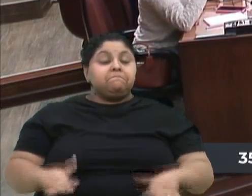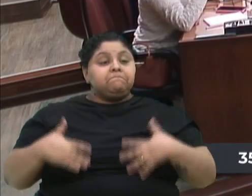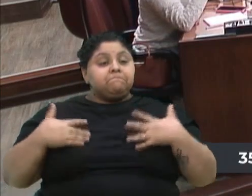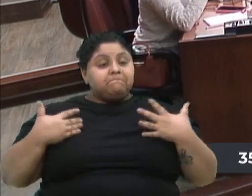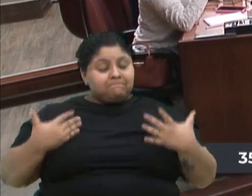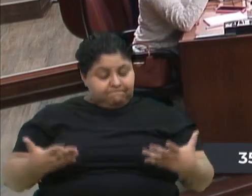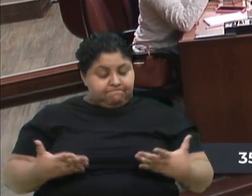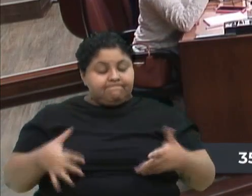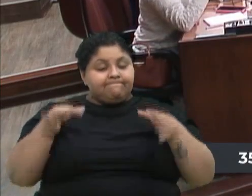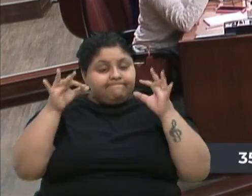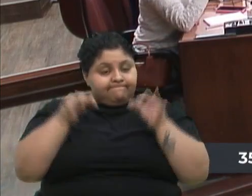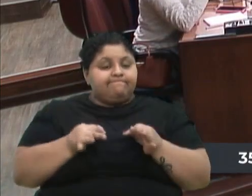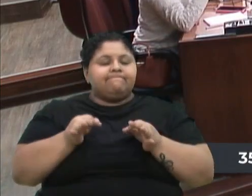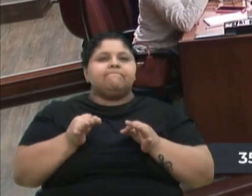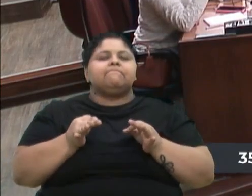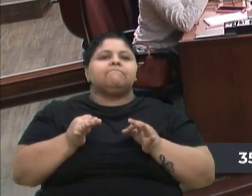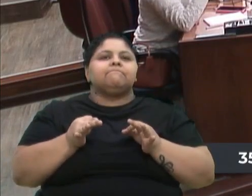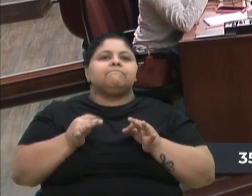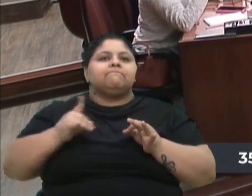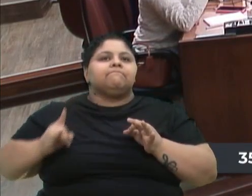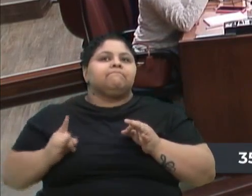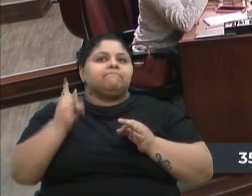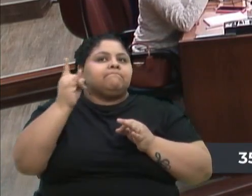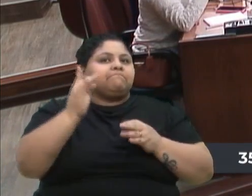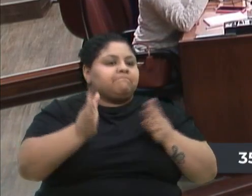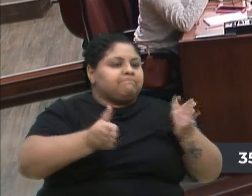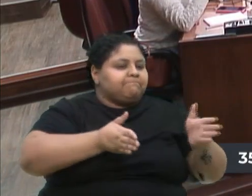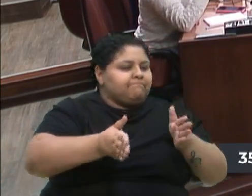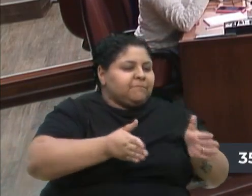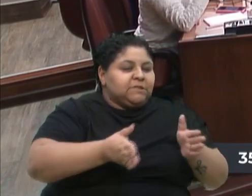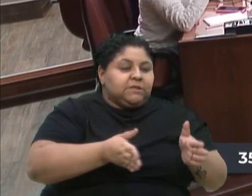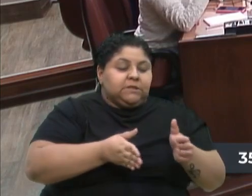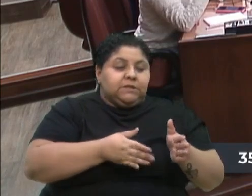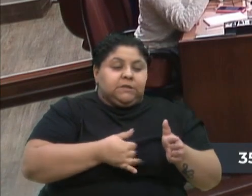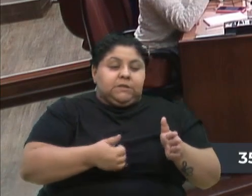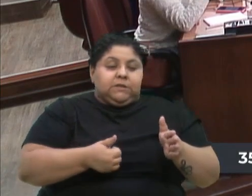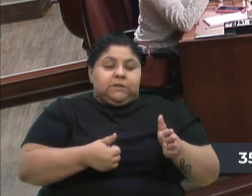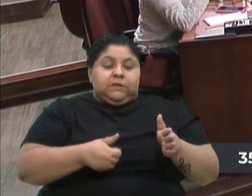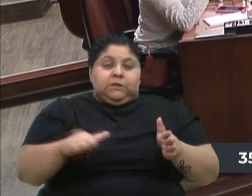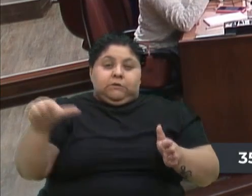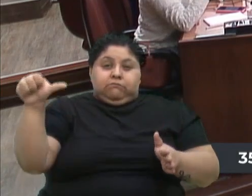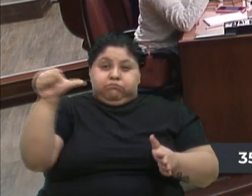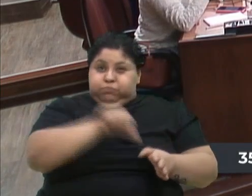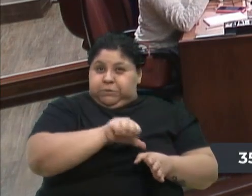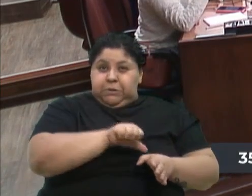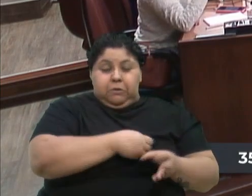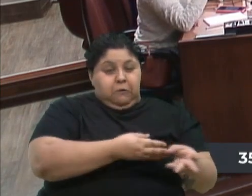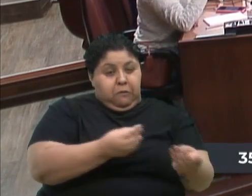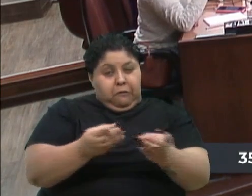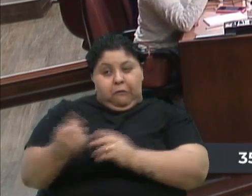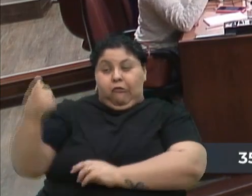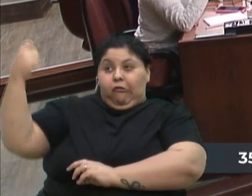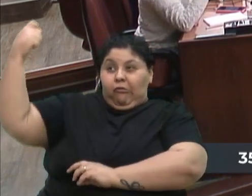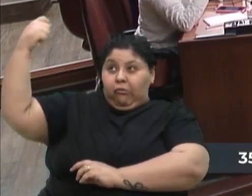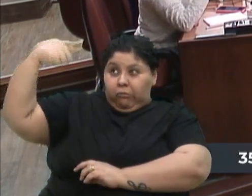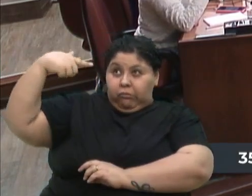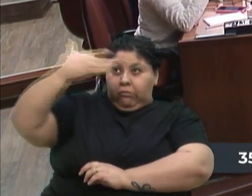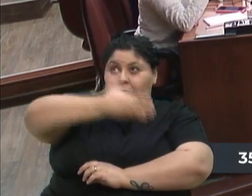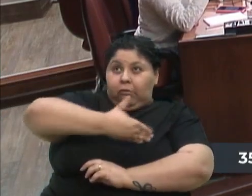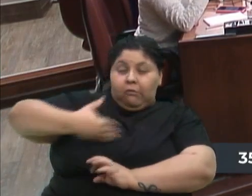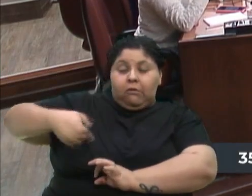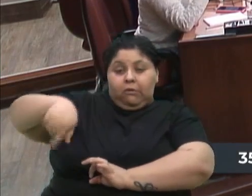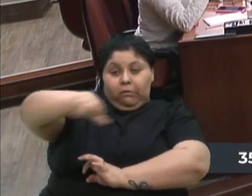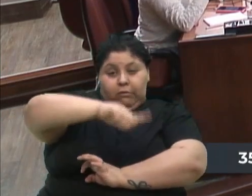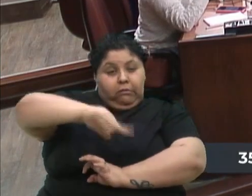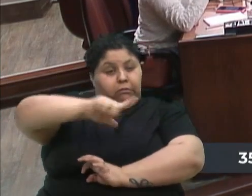de fato, no último período piorou muito essa questão da iluminação pública. A gente